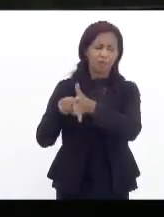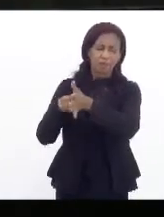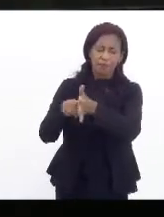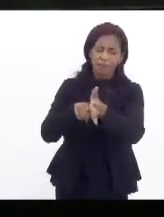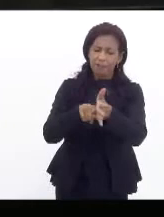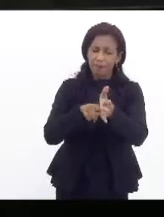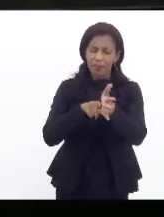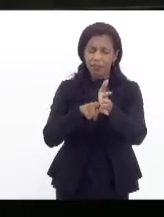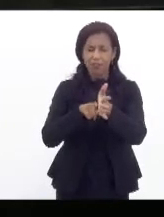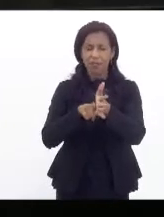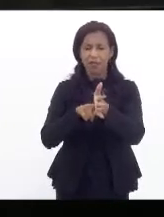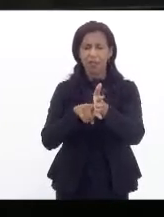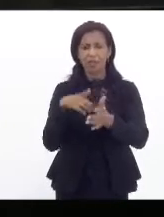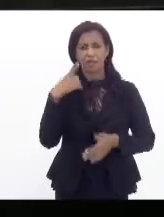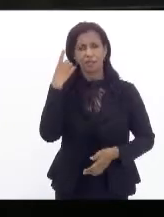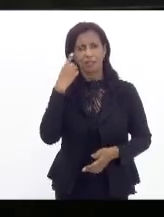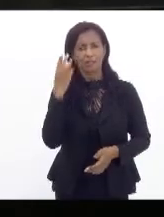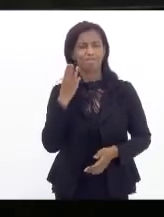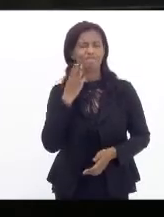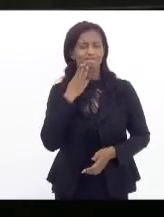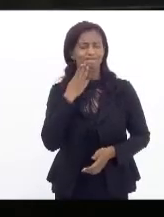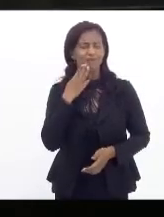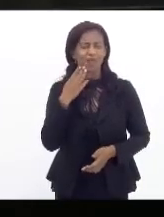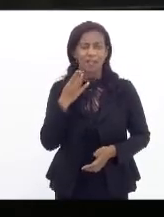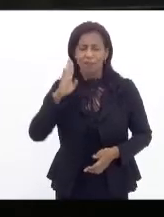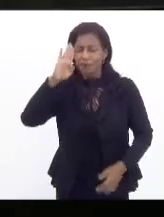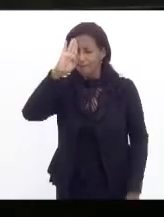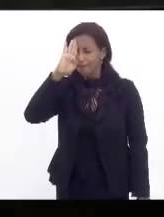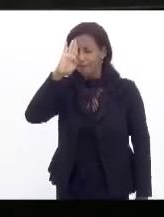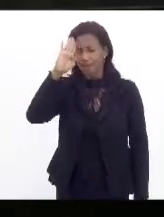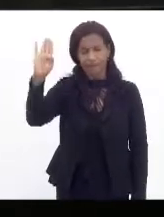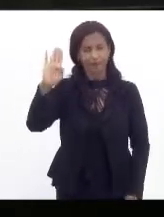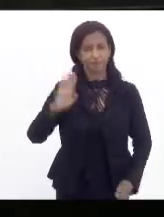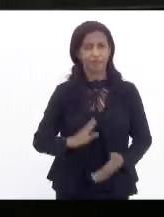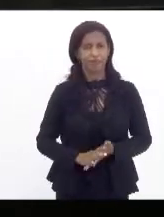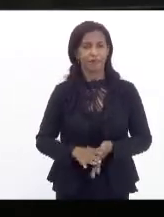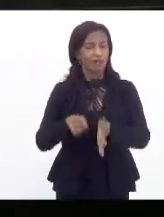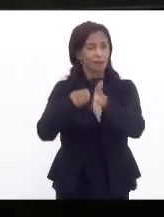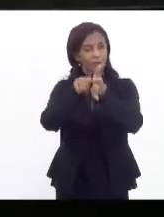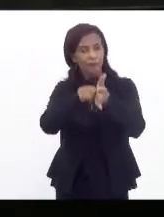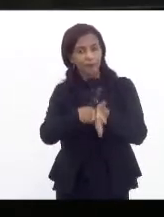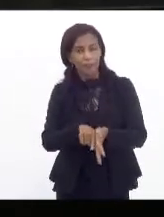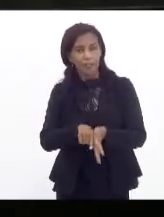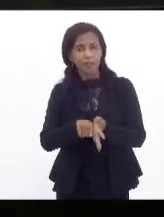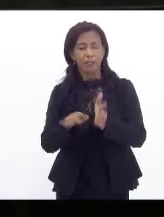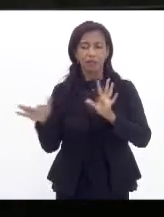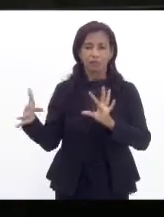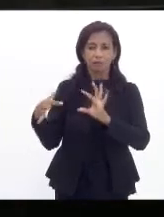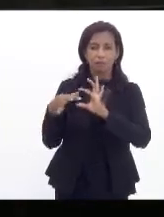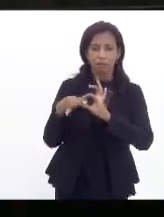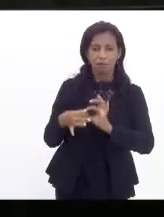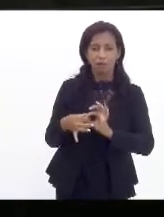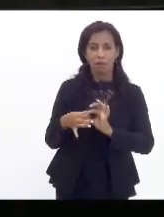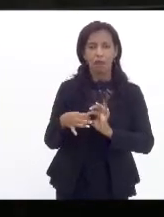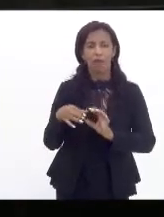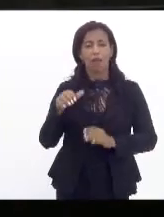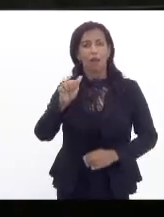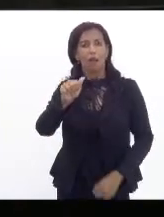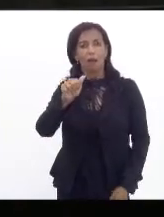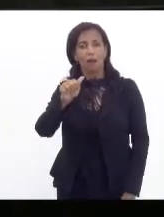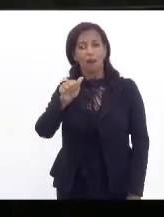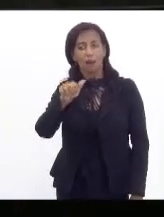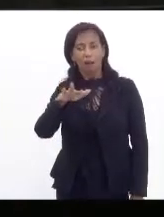pesquisa, deputado Valdec, é essencial, né? Pesquisas ligadas à área do